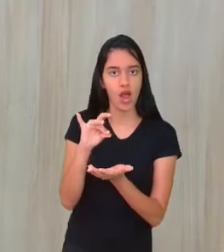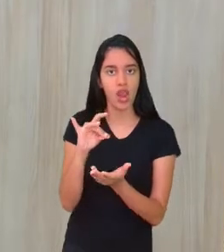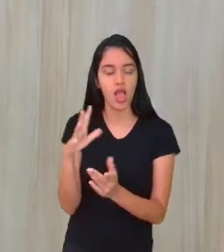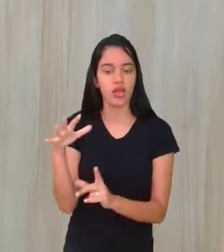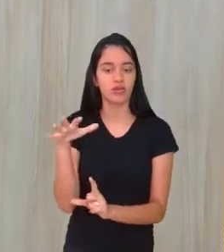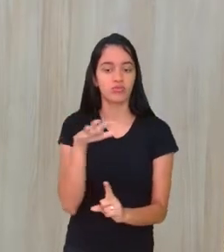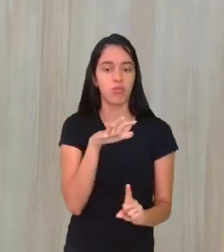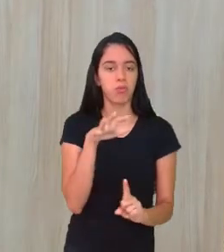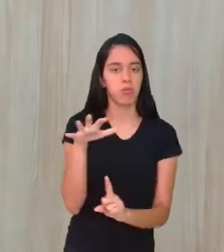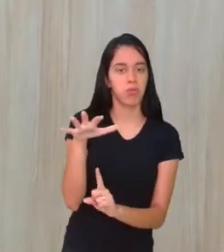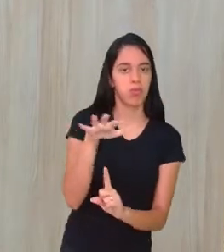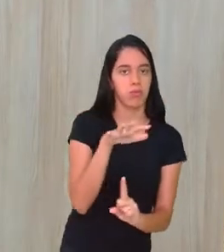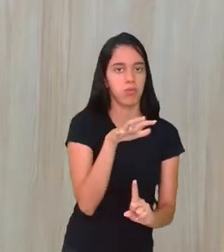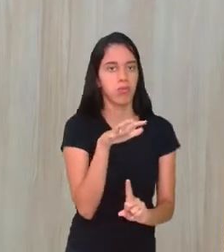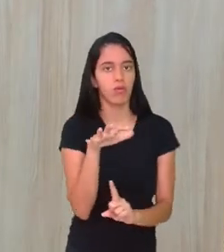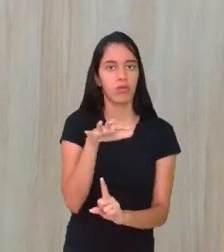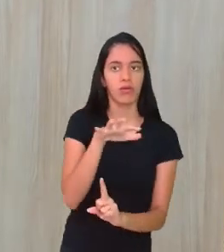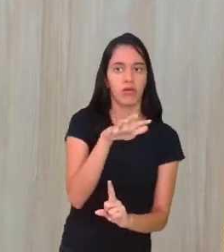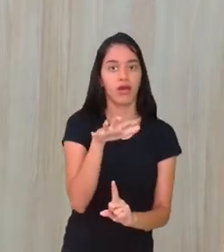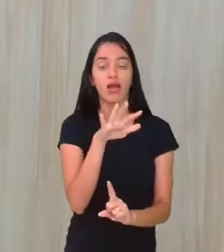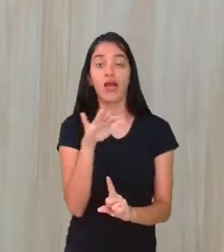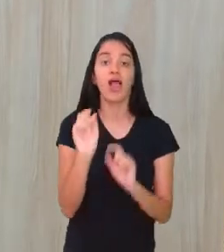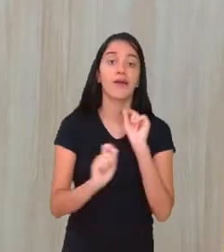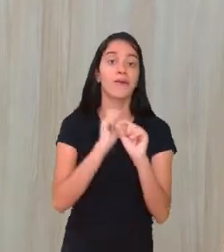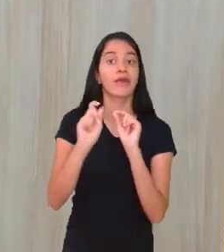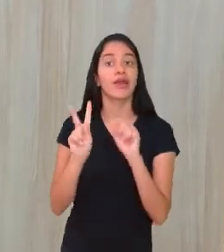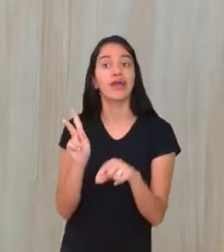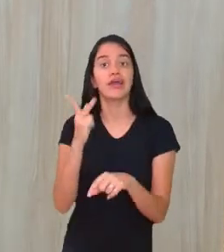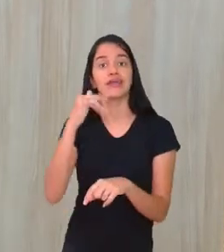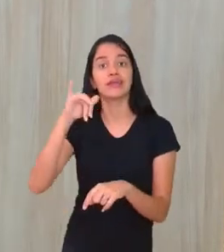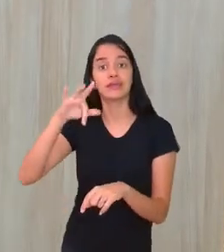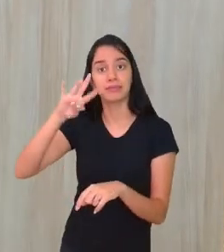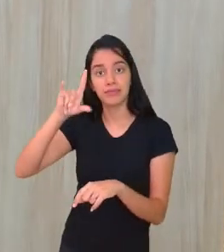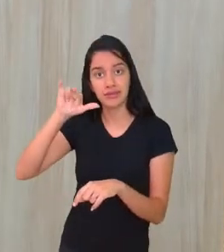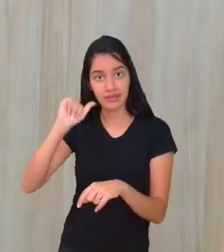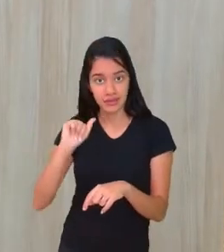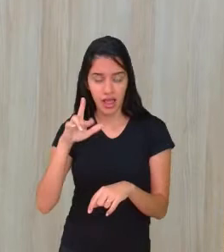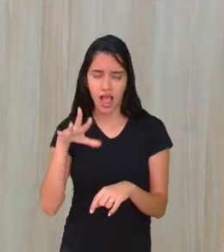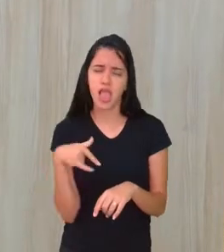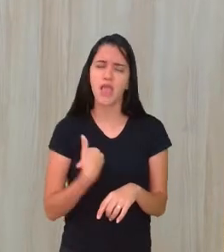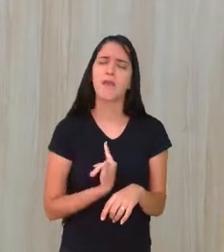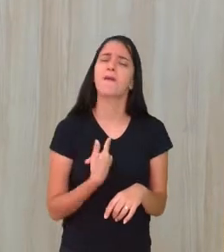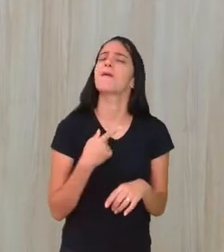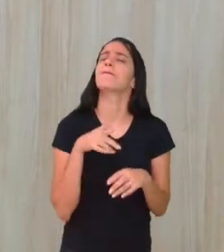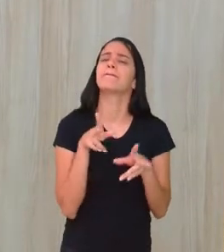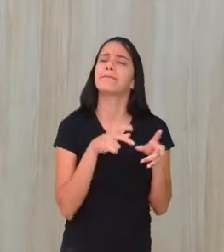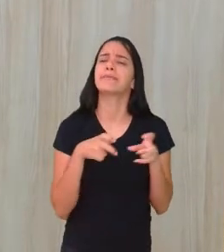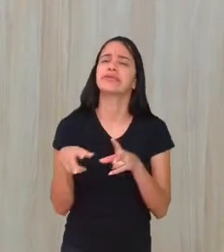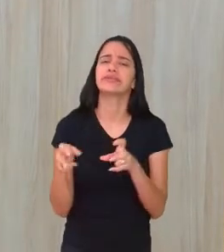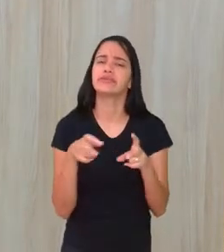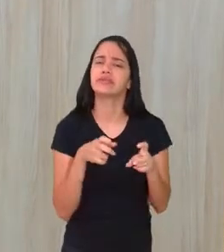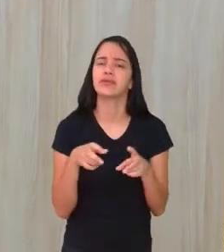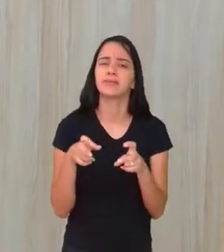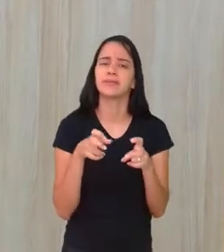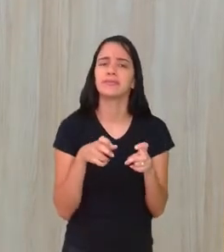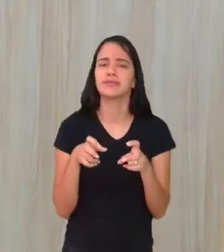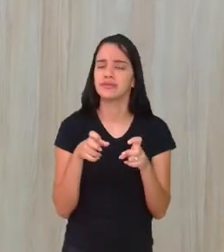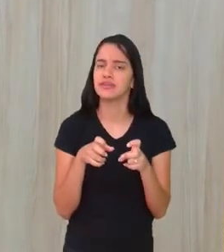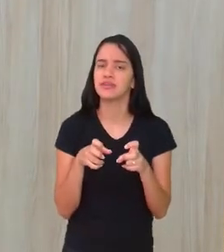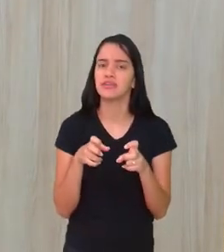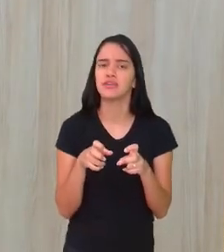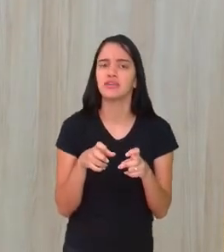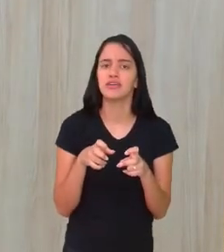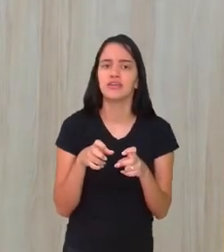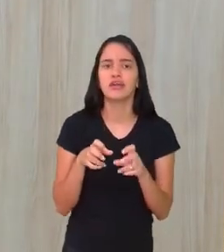manipulação. Só que ela é híbrida, porque eu notei que o cavalinho, não, que o Saci, um desses